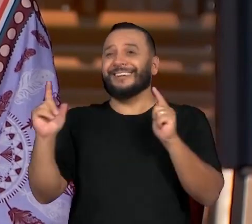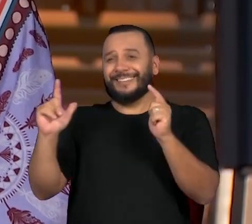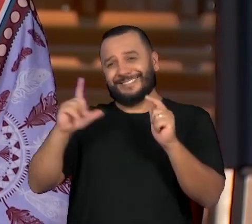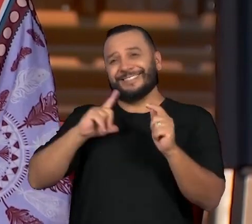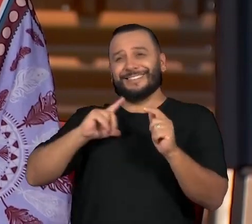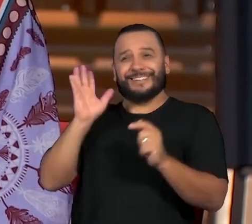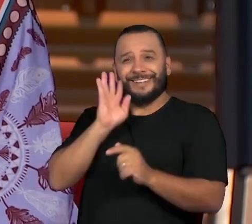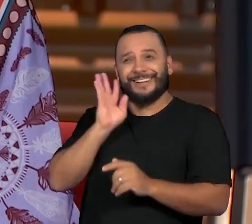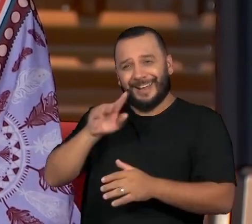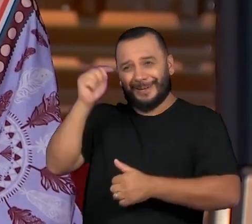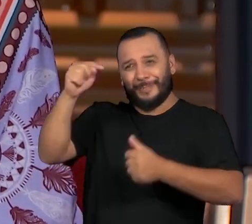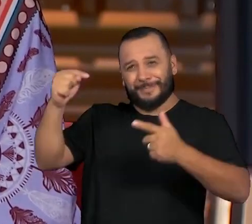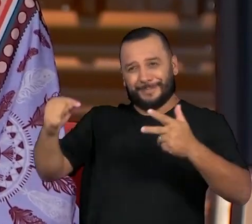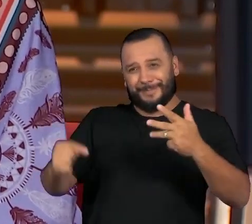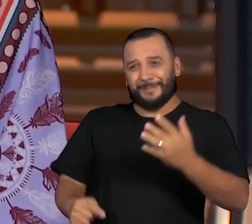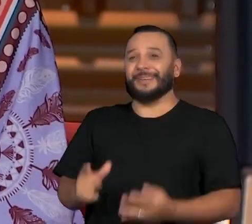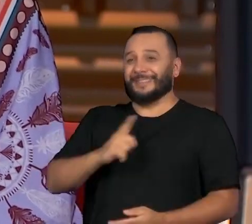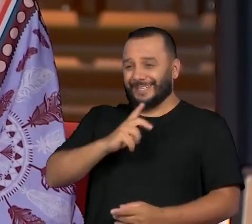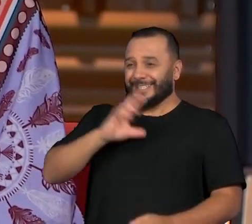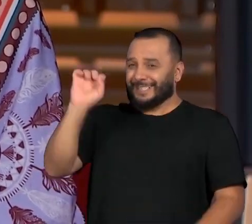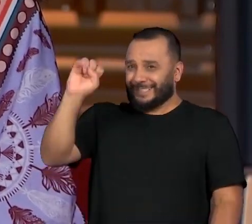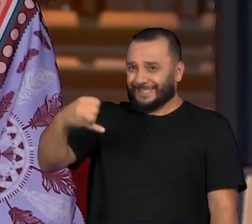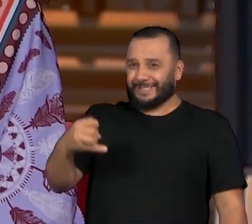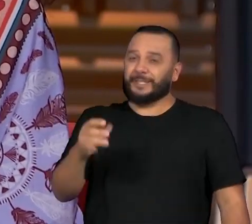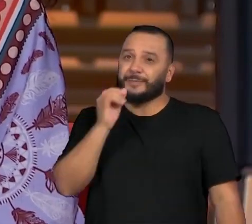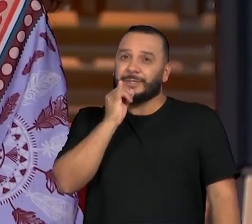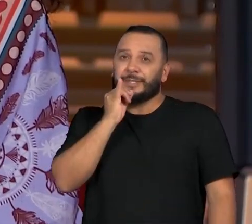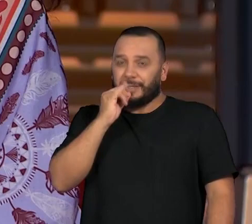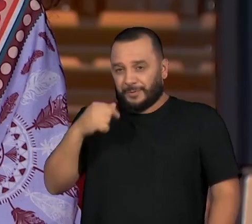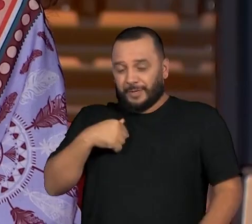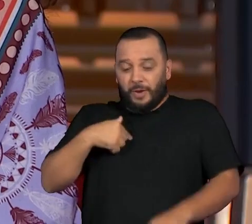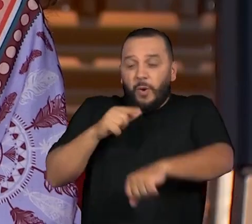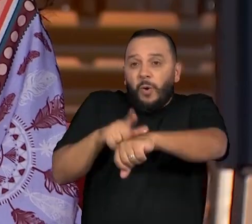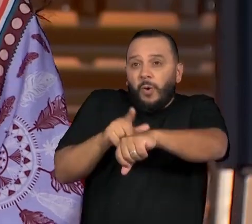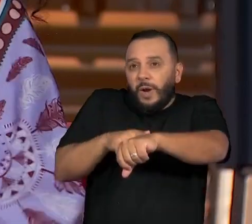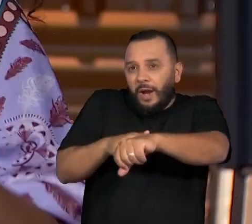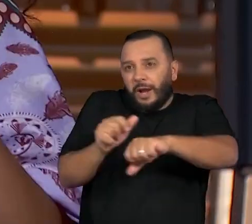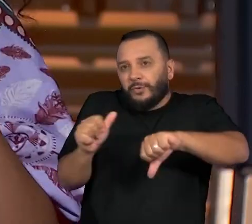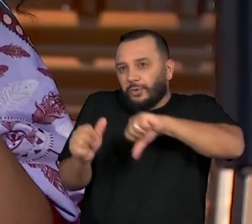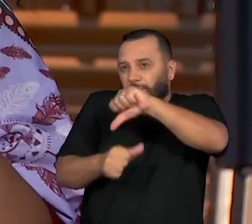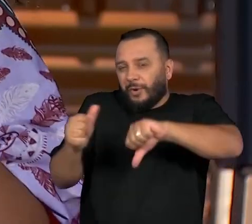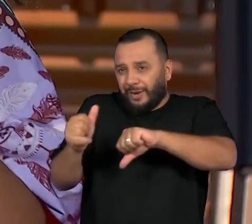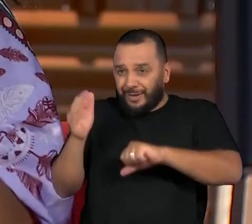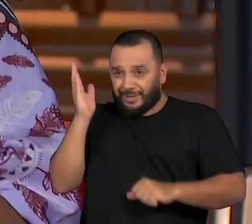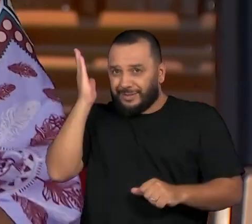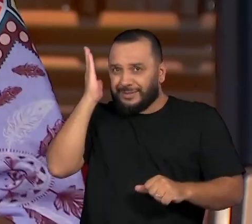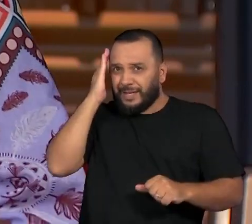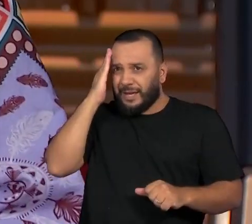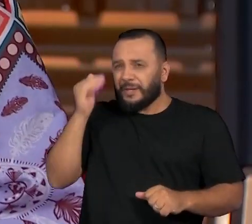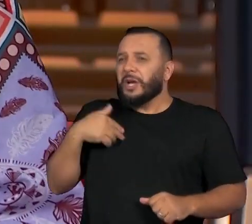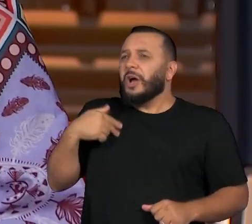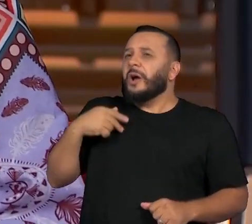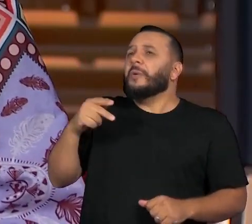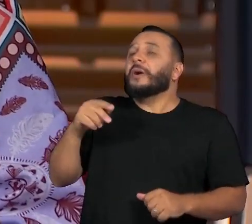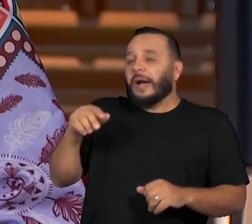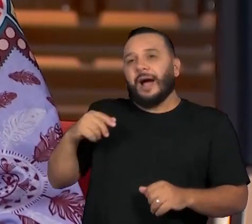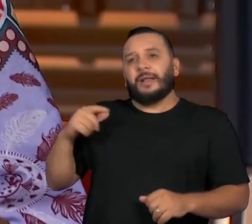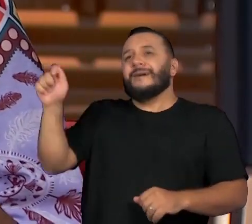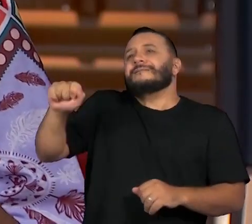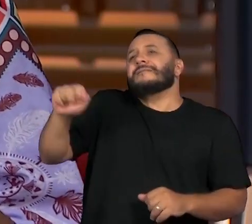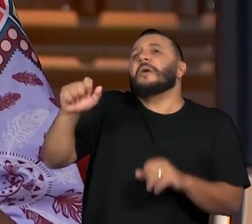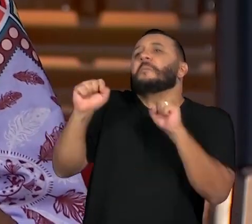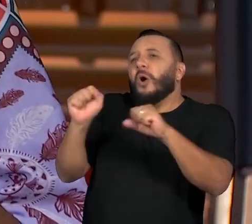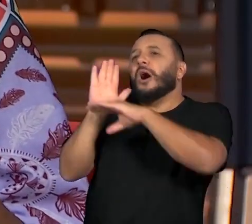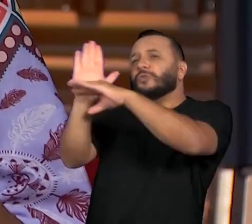estava falando isso hoje, que quando eu estou trocando de horário, e aí eles falam assim, professora, posso te ajudar a levar